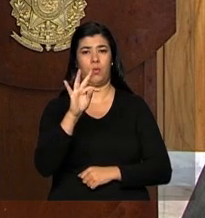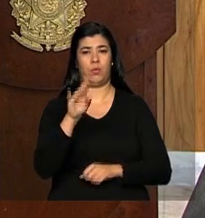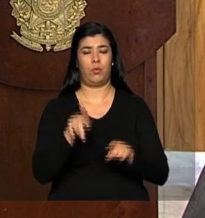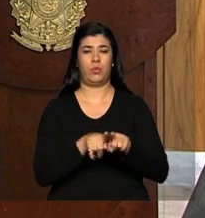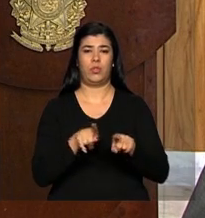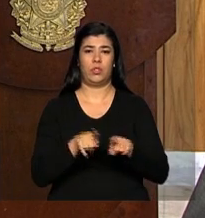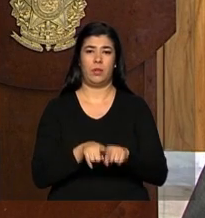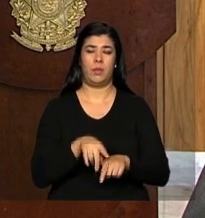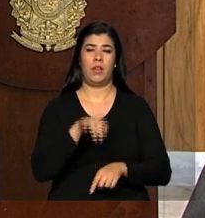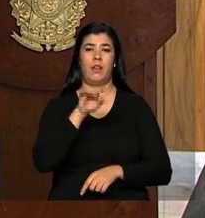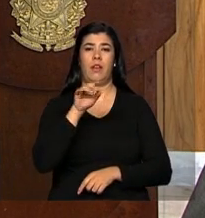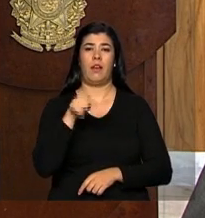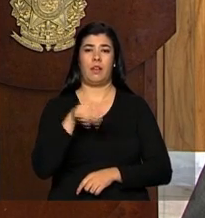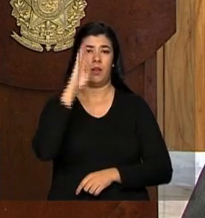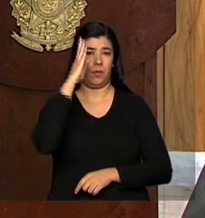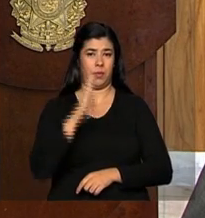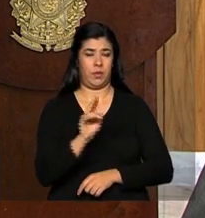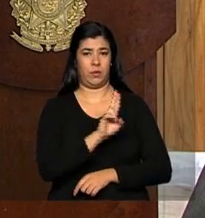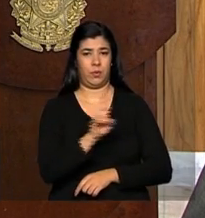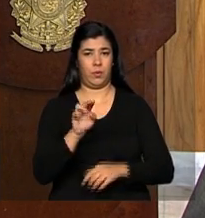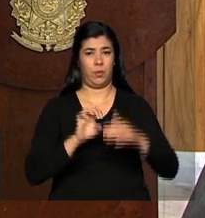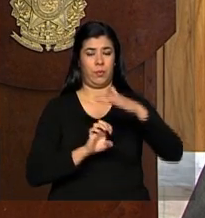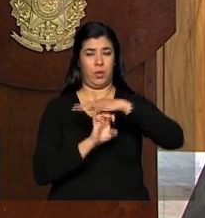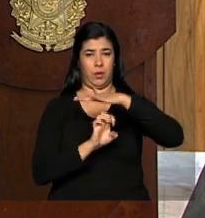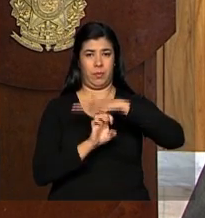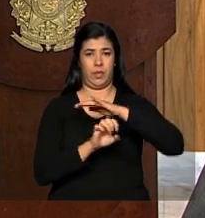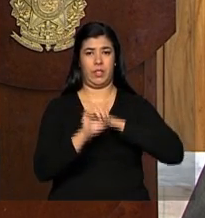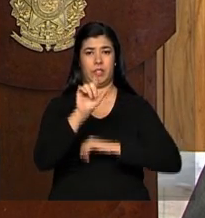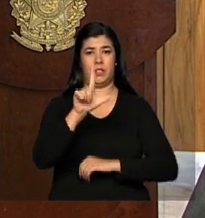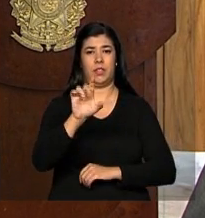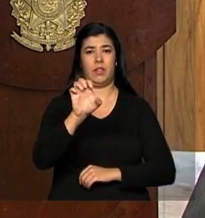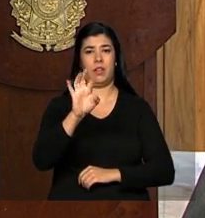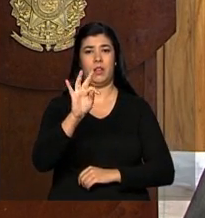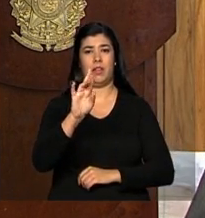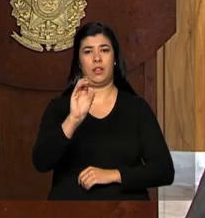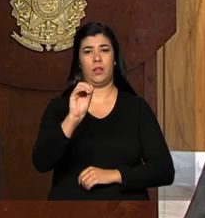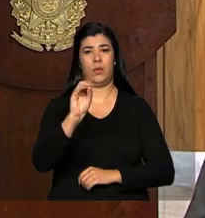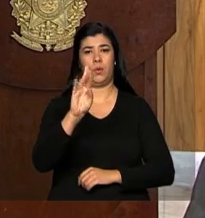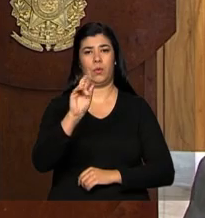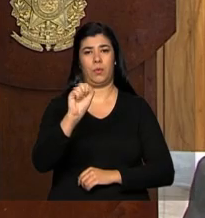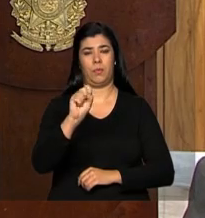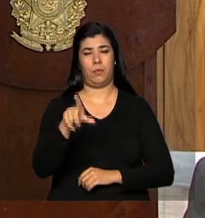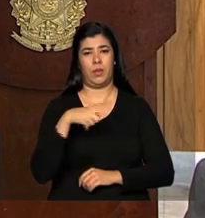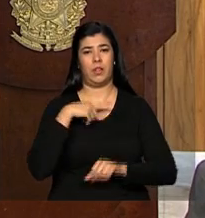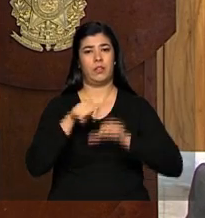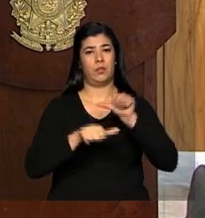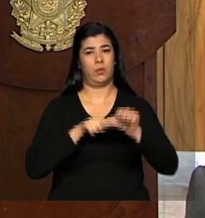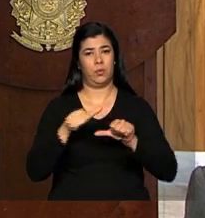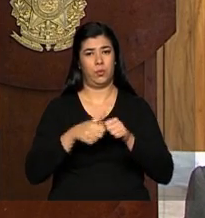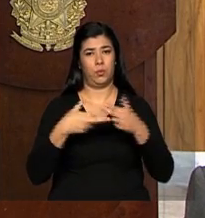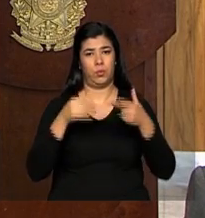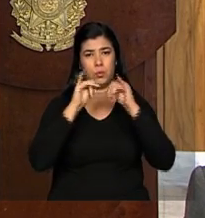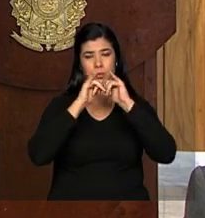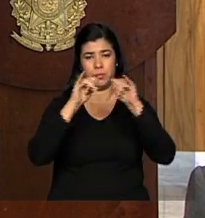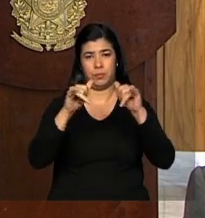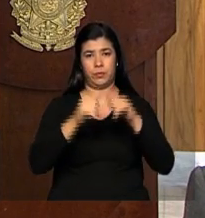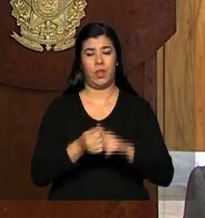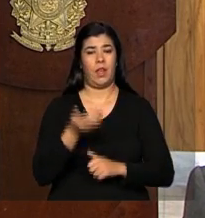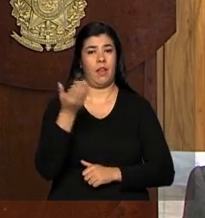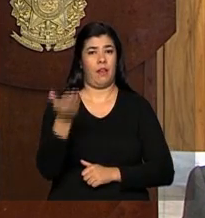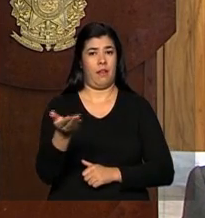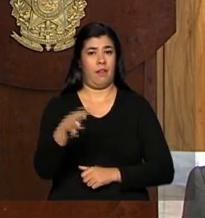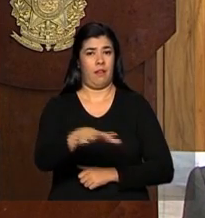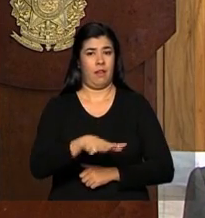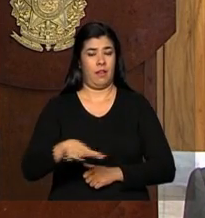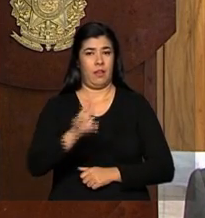empresa brasileira na área de geração de energia renovável. Artilheiros é o primeiro